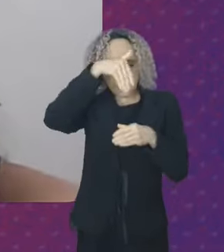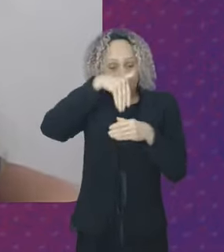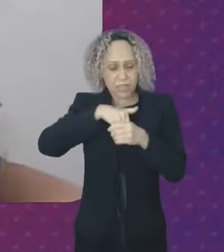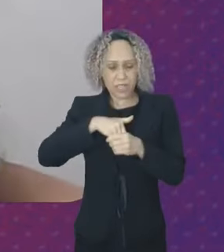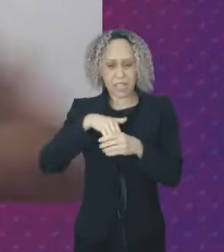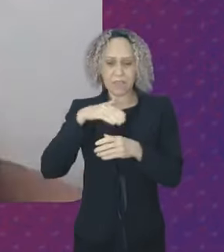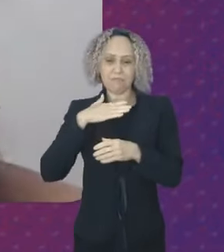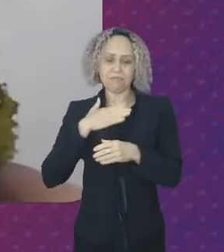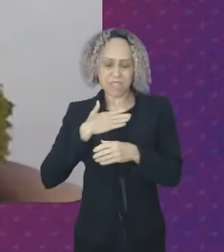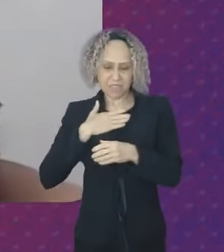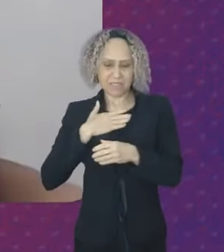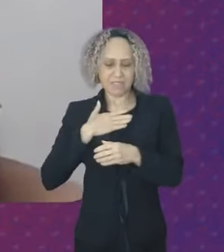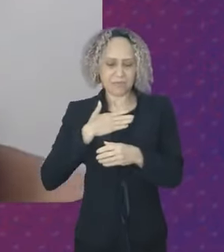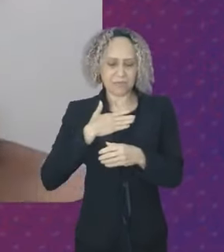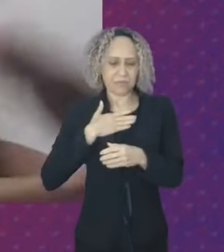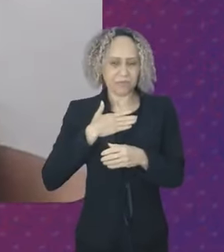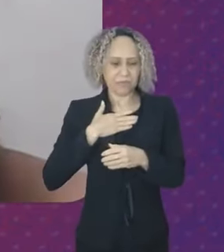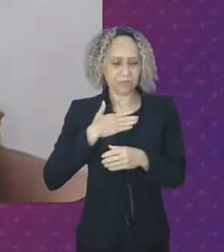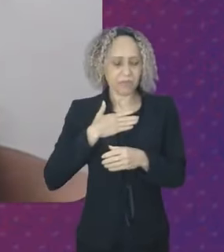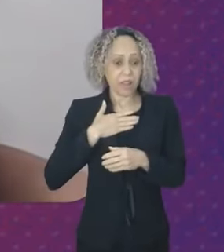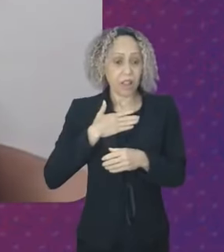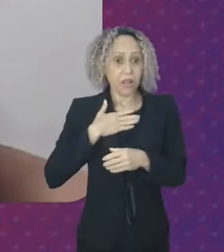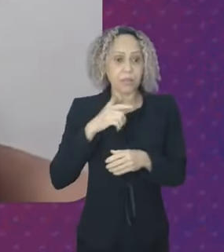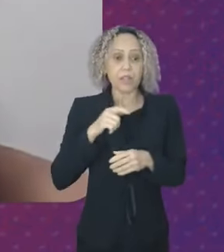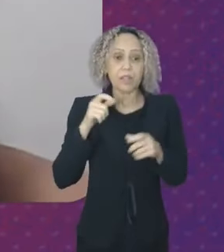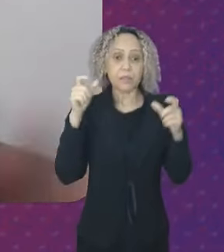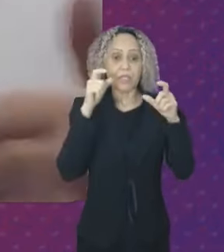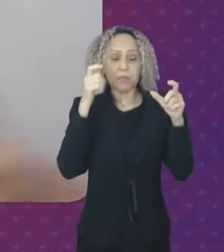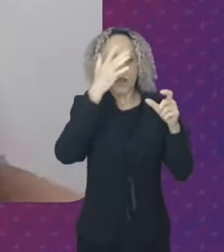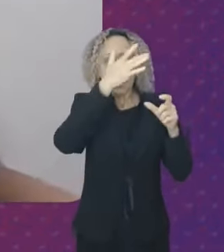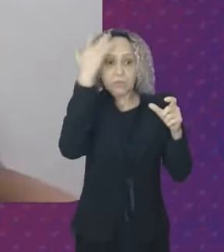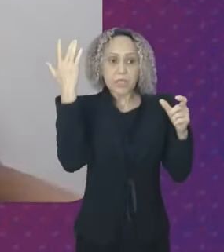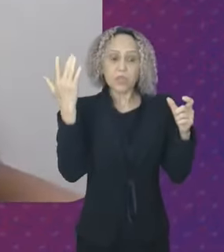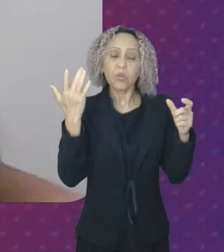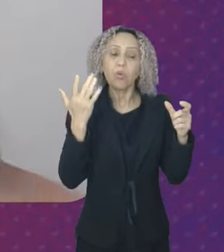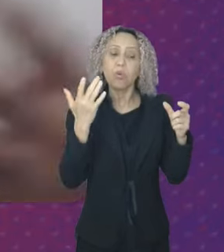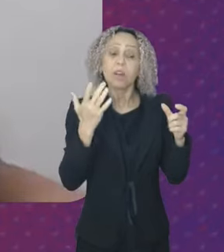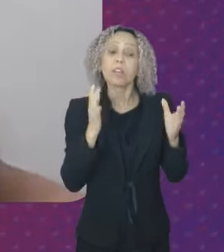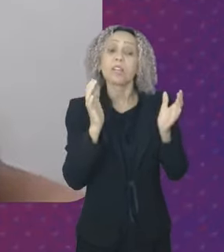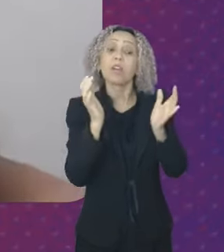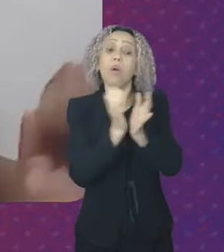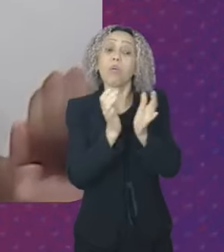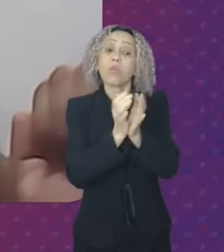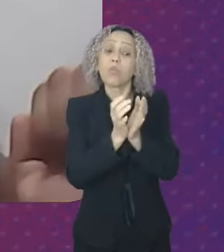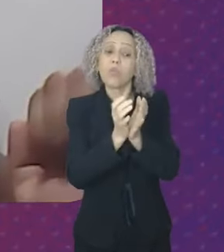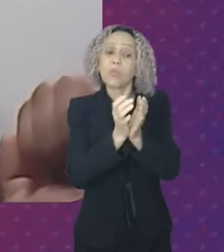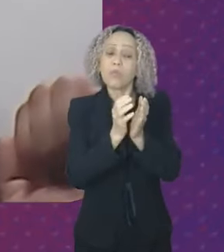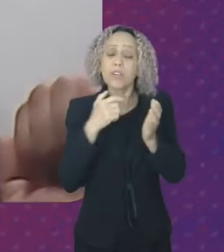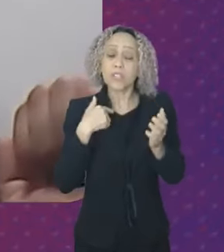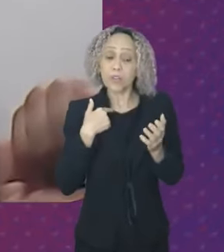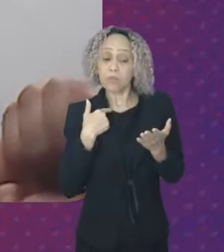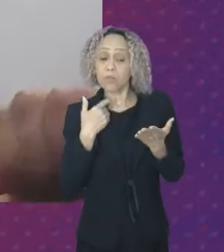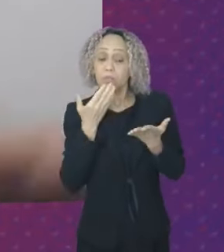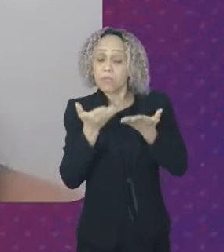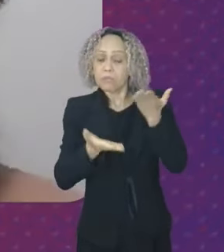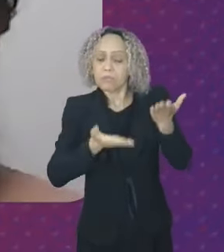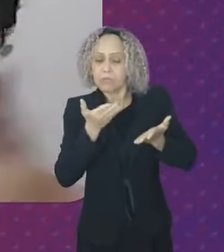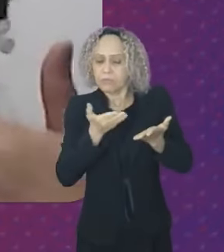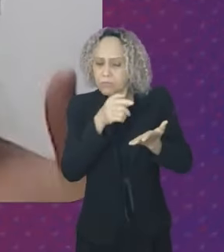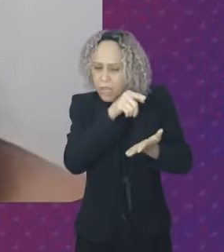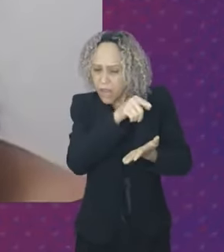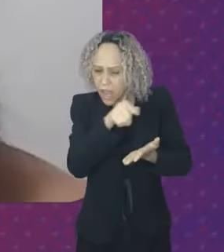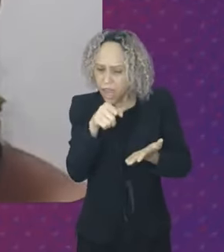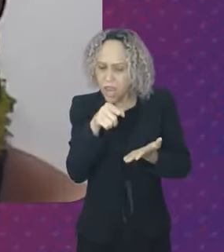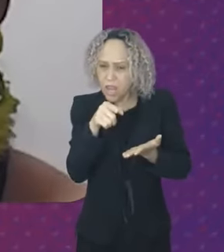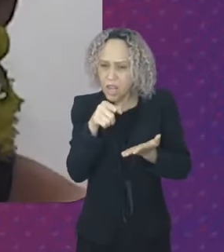chamar a atenção do seu eleitorado, do público que você deseja atrair para a construção da sua candidatura.